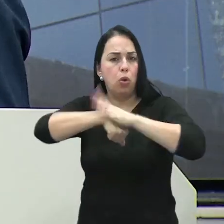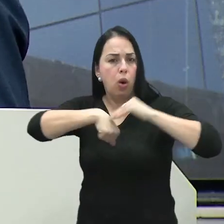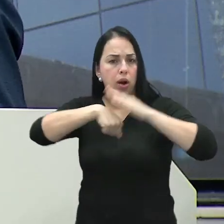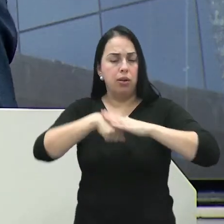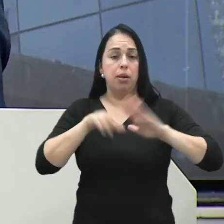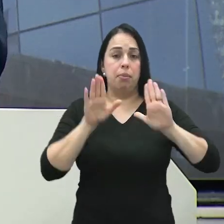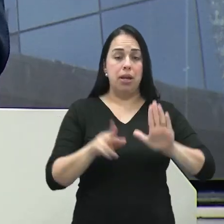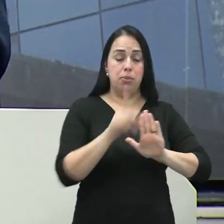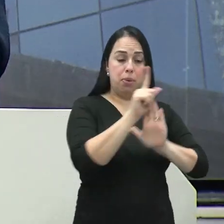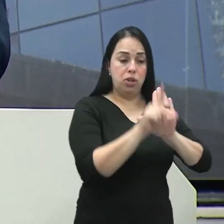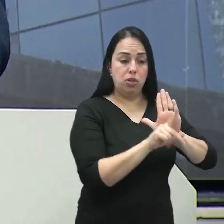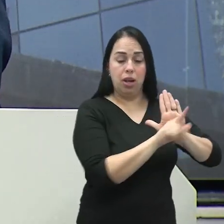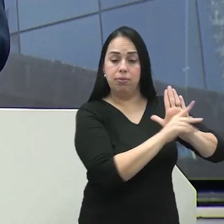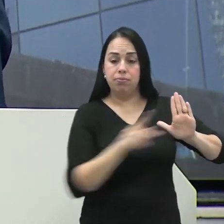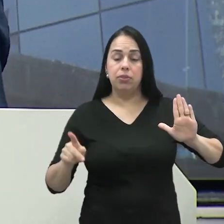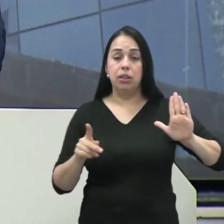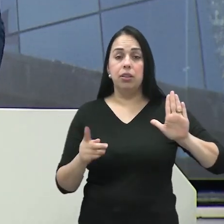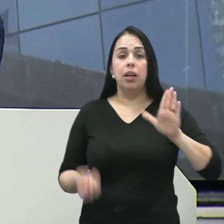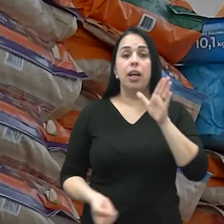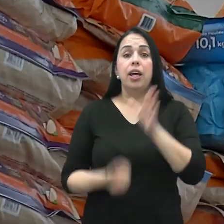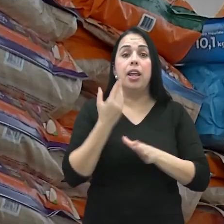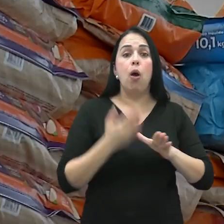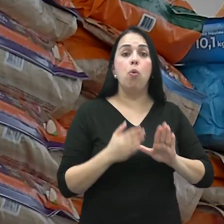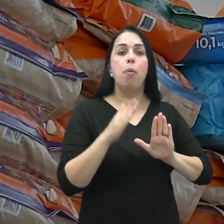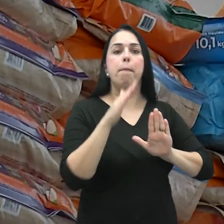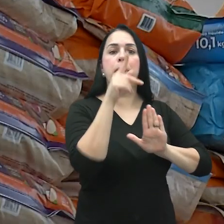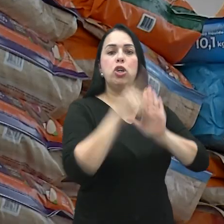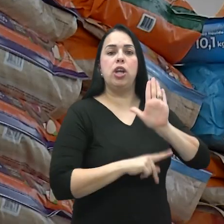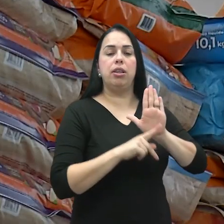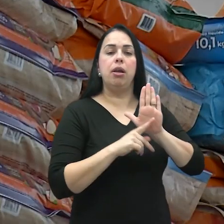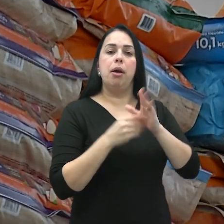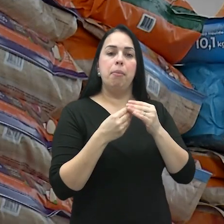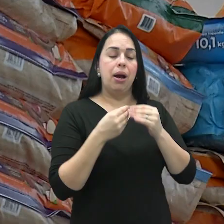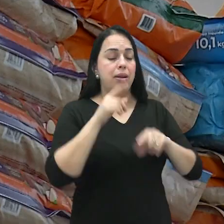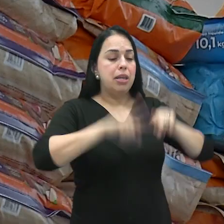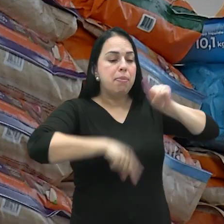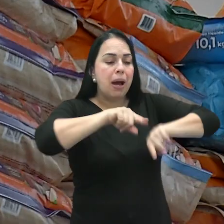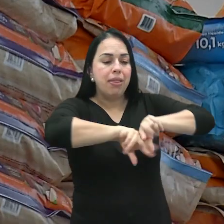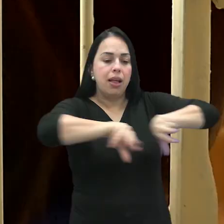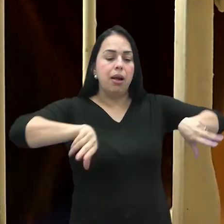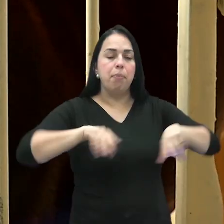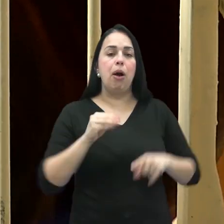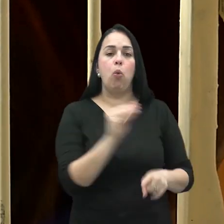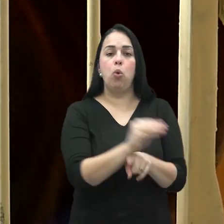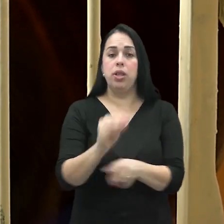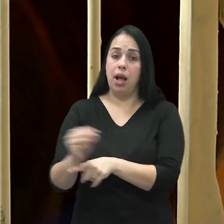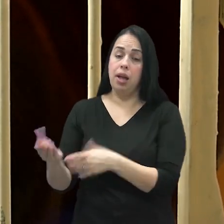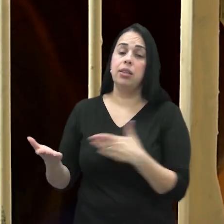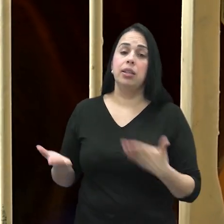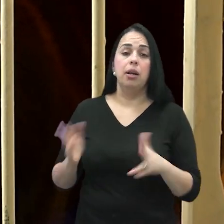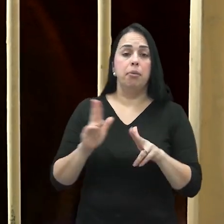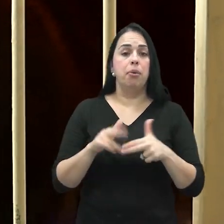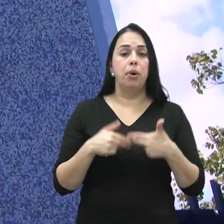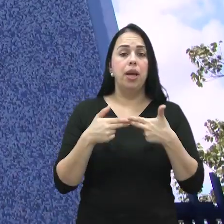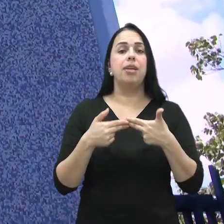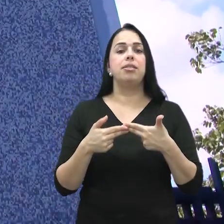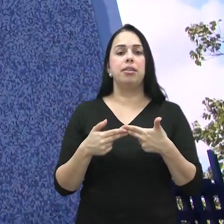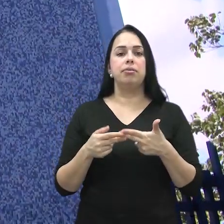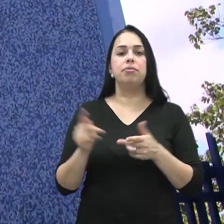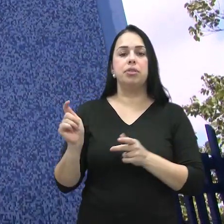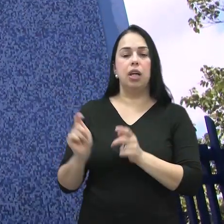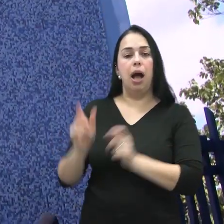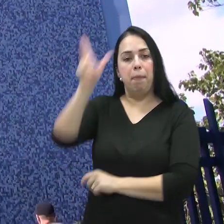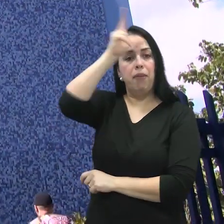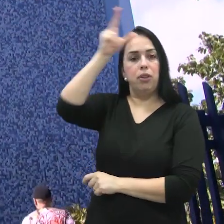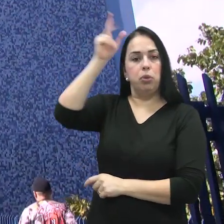de autoria do vereador Rogério Dacazem, quer criar um banco de ração e utensílios para a proteção de animais. O